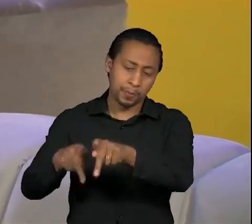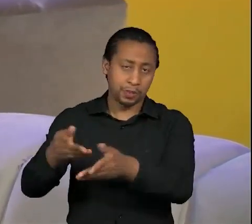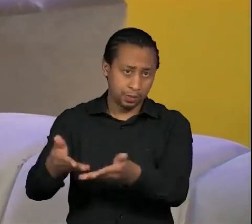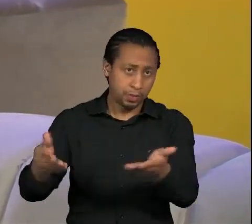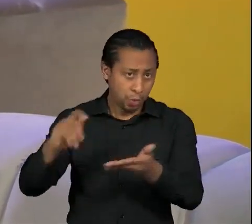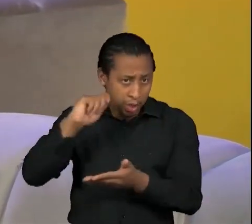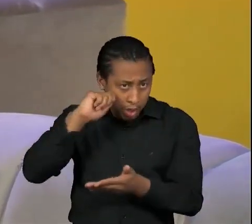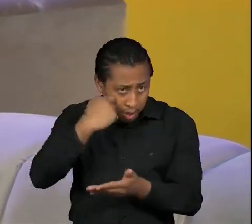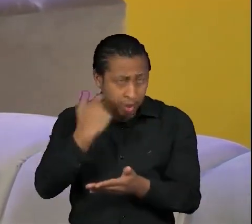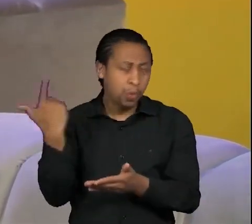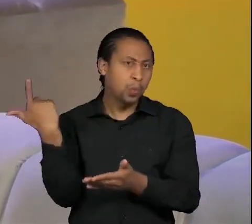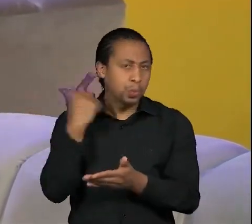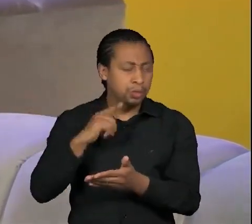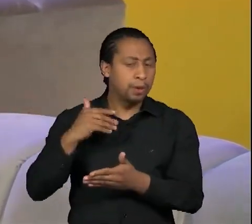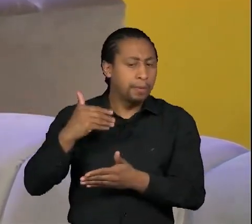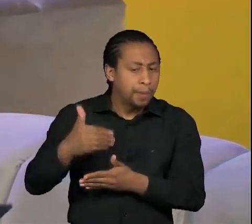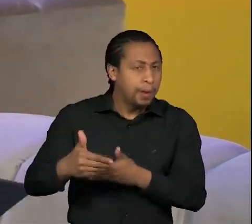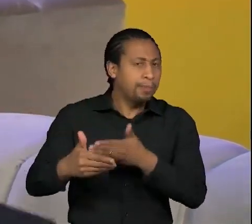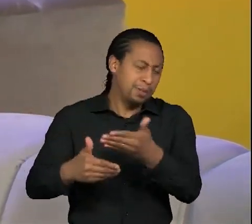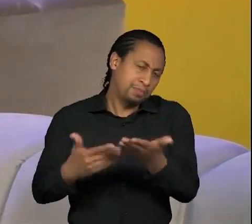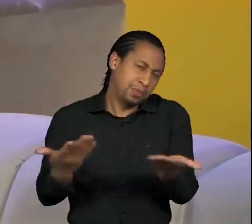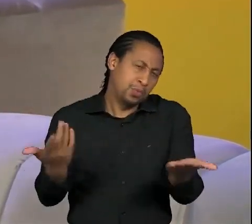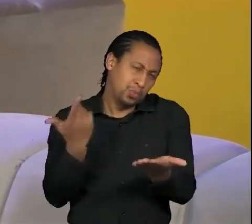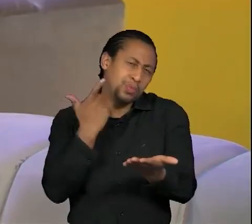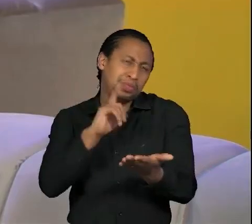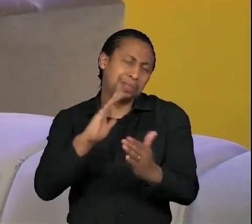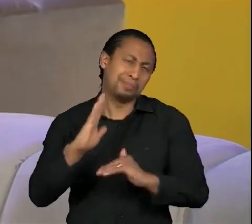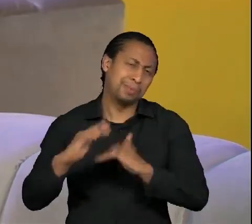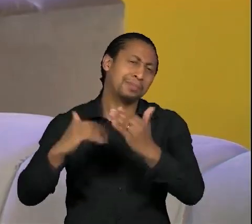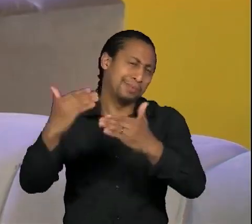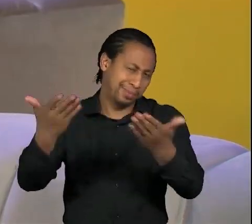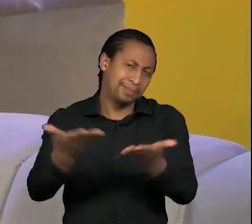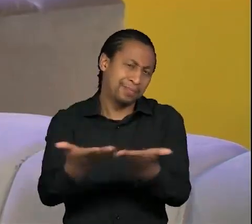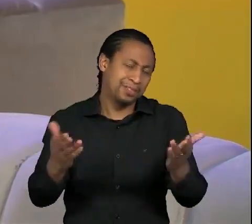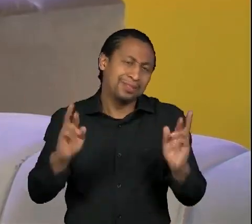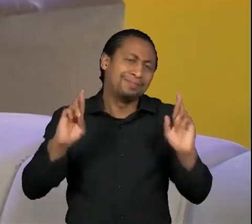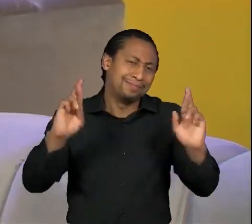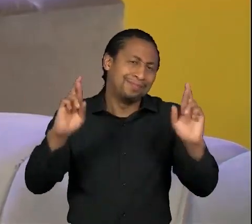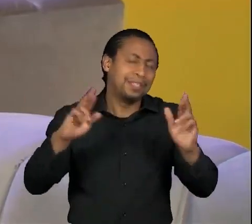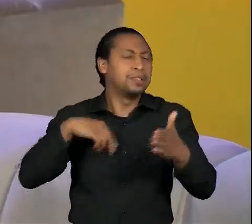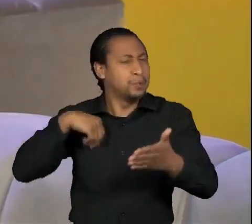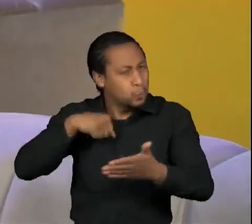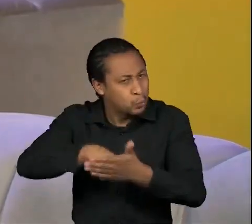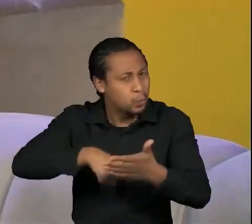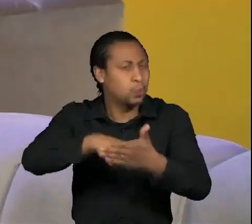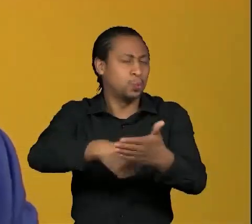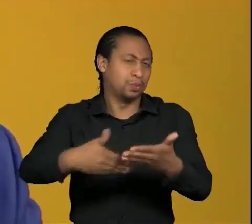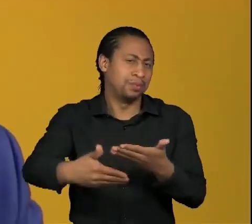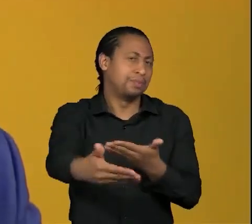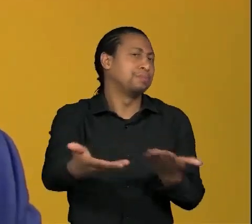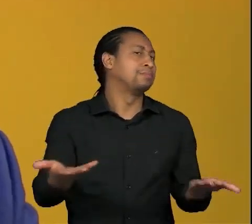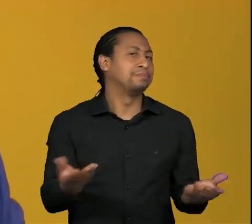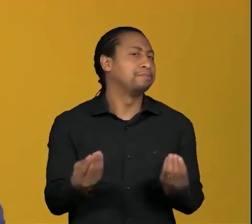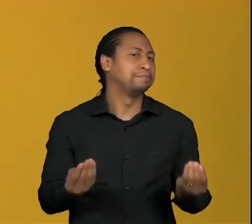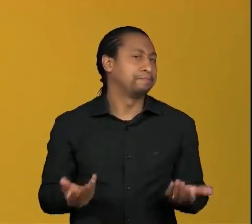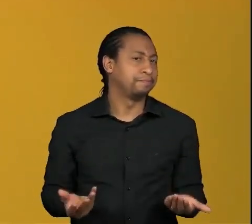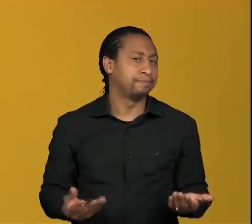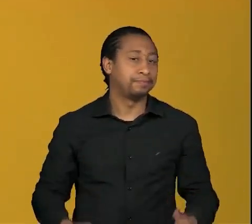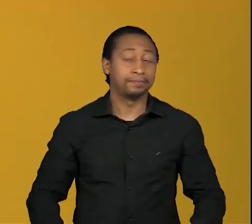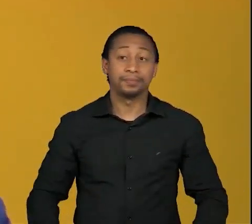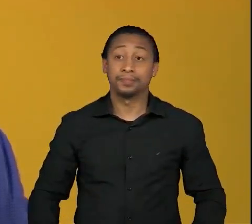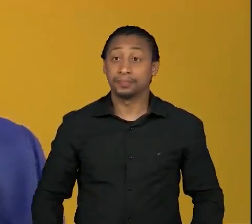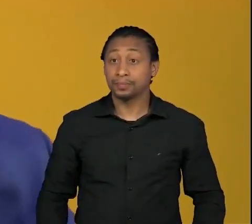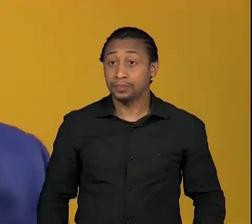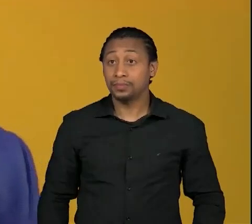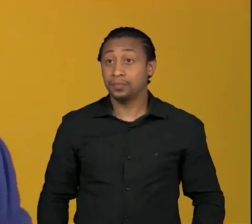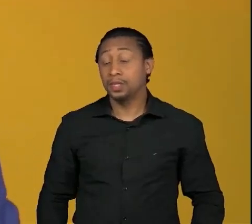realmente alcance, ganho, se desenvolva como a gente espera e como a gente luta para que seja. Bom, eu